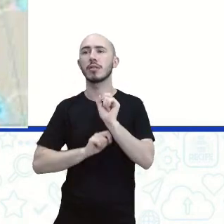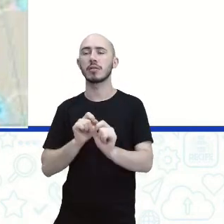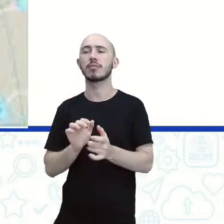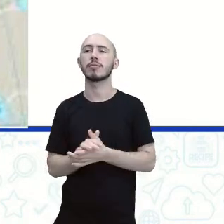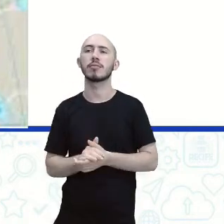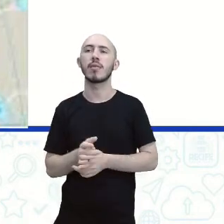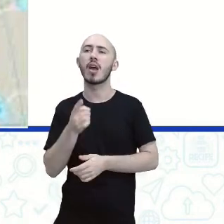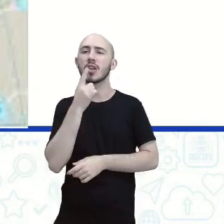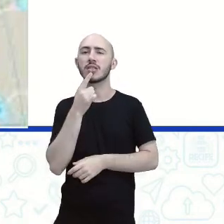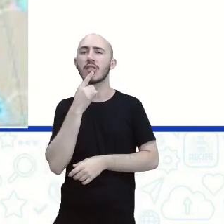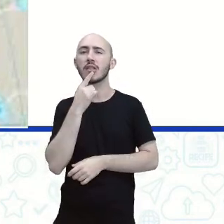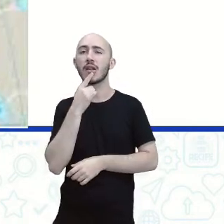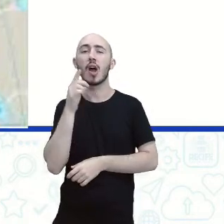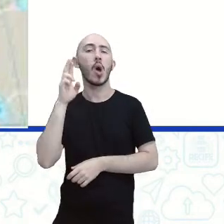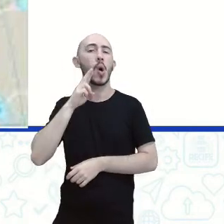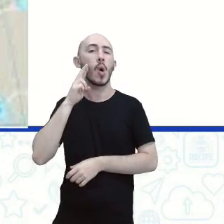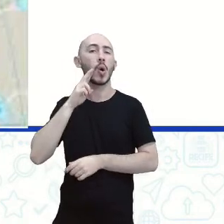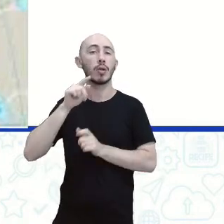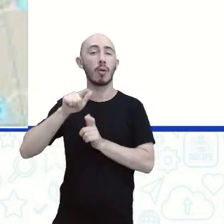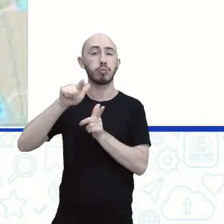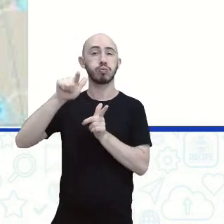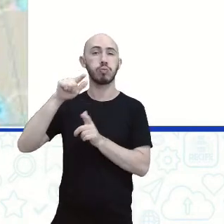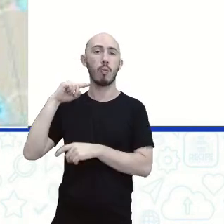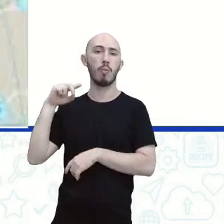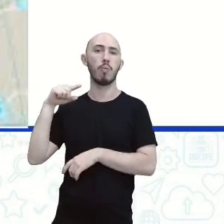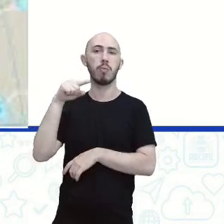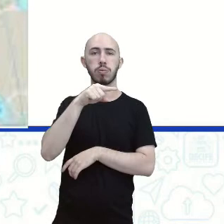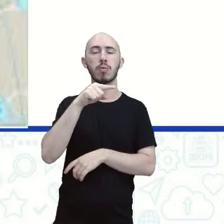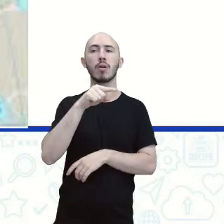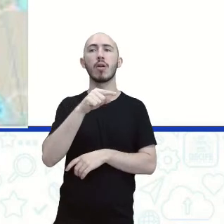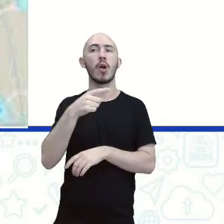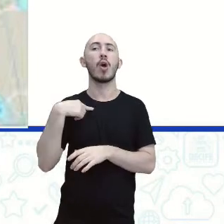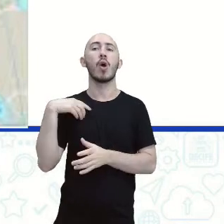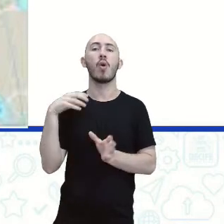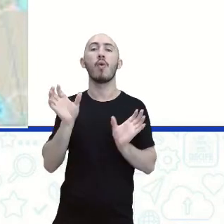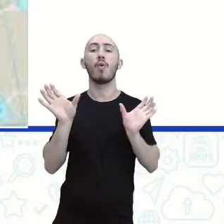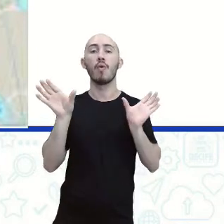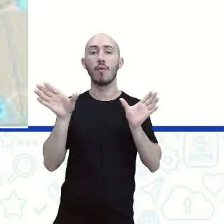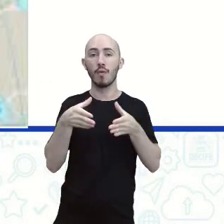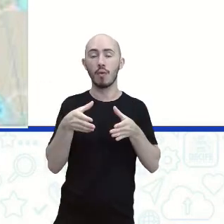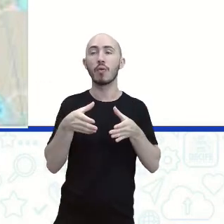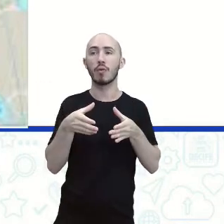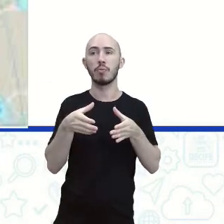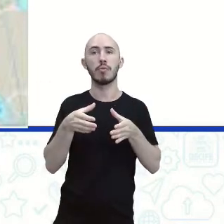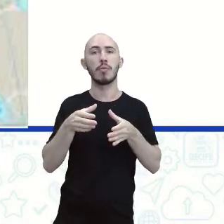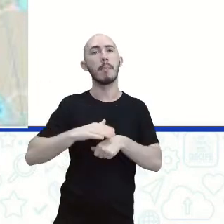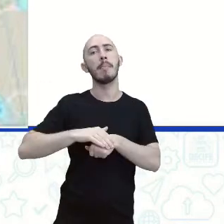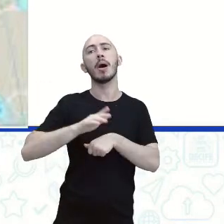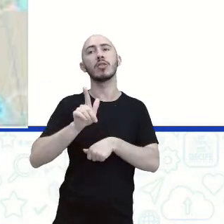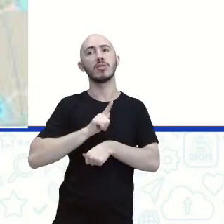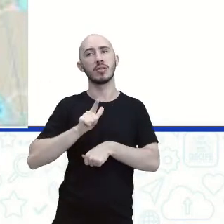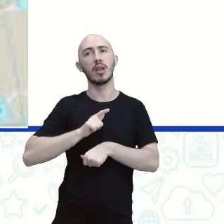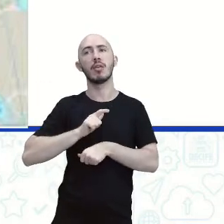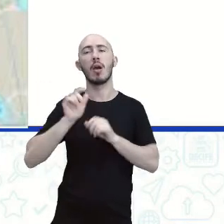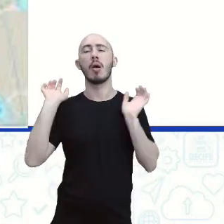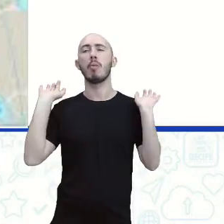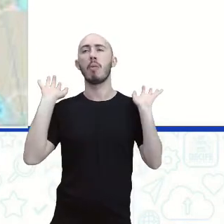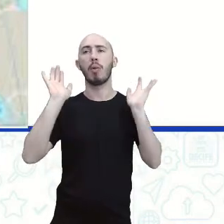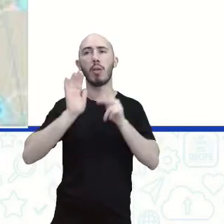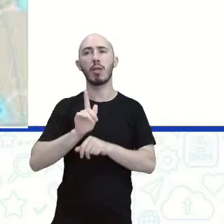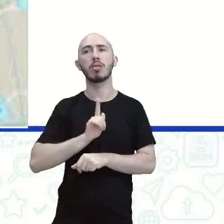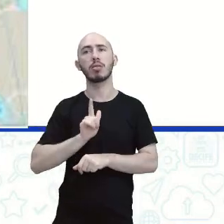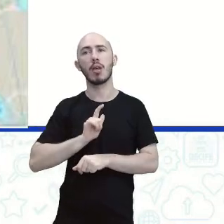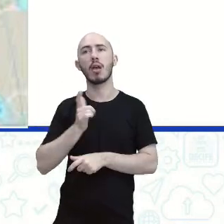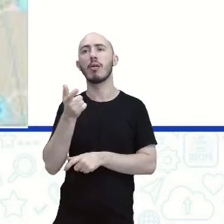maiores aqui mostram a maior concentração de imigrantes, Isso. que é justamente naquela Reino Unido, a gente está vendo na Alemanha essa questão Sim, aqui, sim. que a gente está